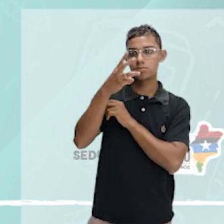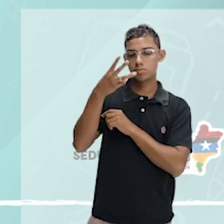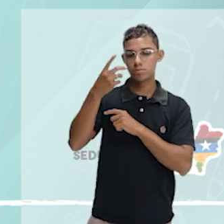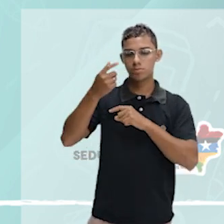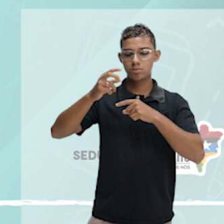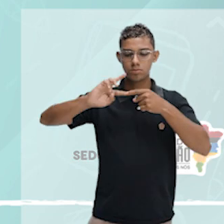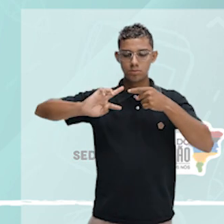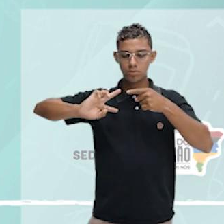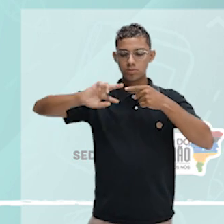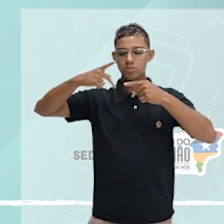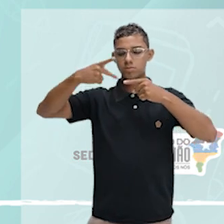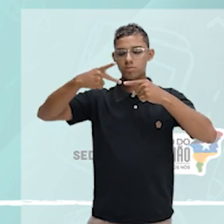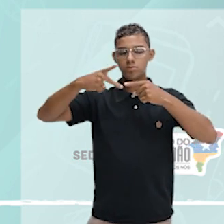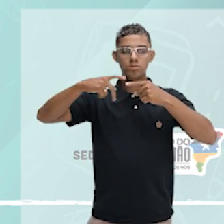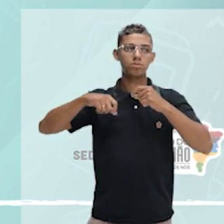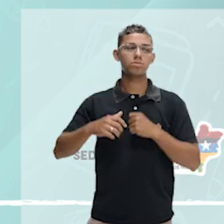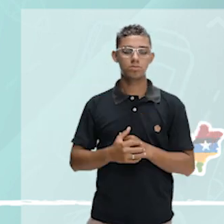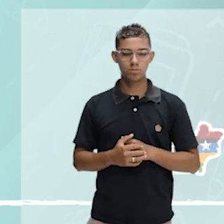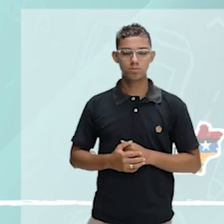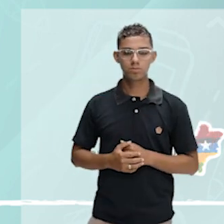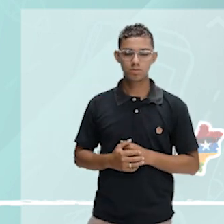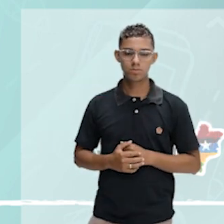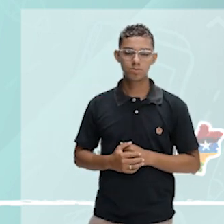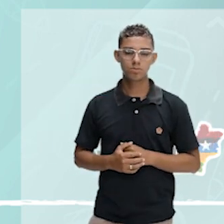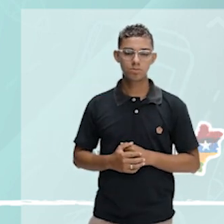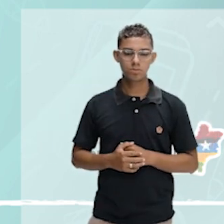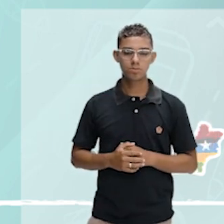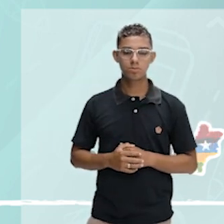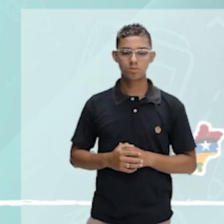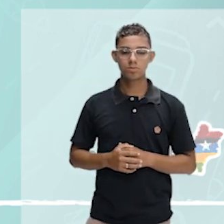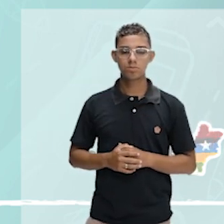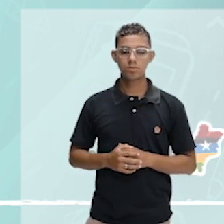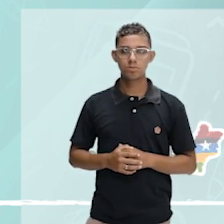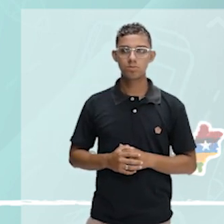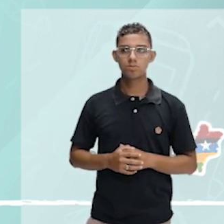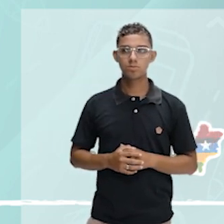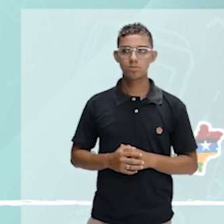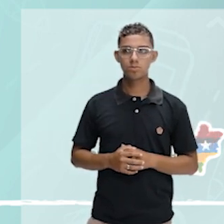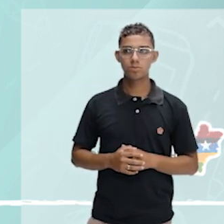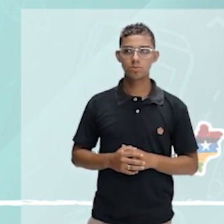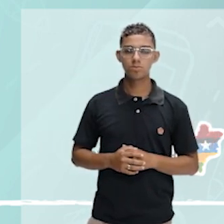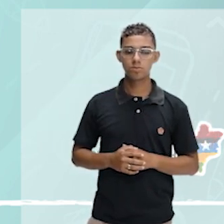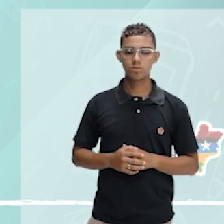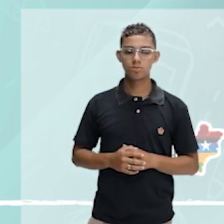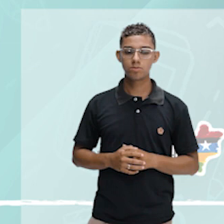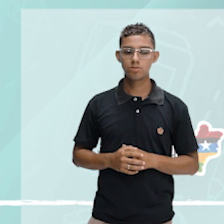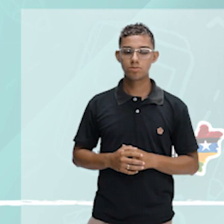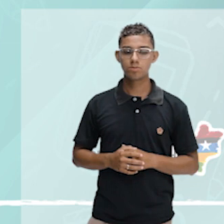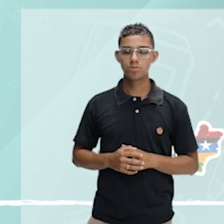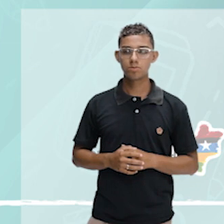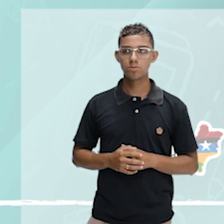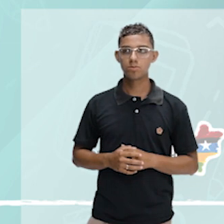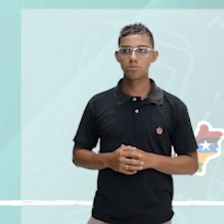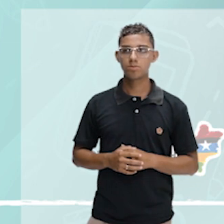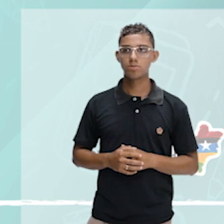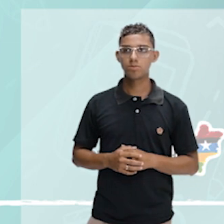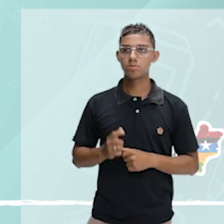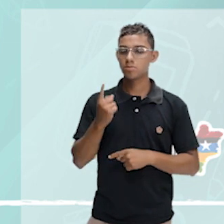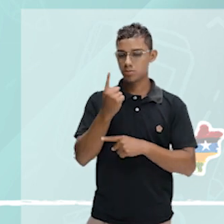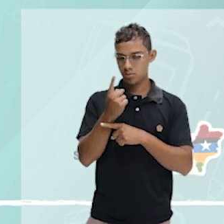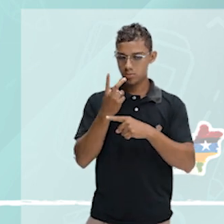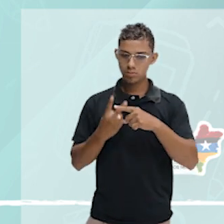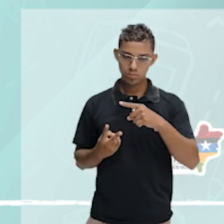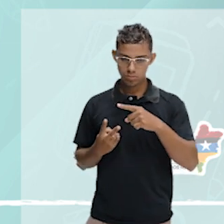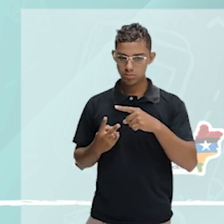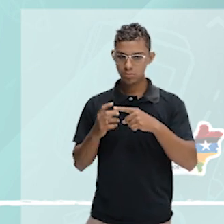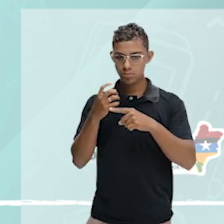no expoente comando inverte a base se era dois ficou meio meio elevado à terceira potência um oitavo